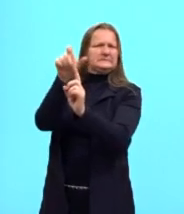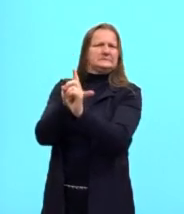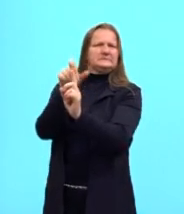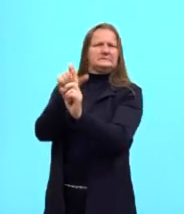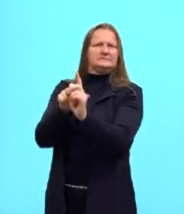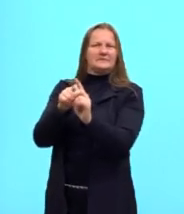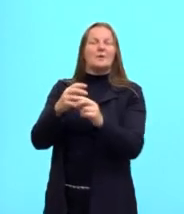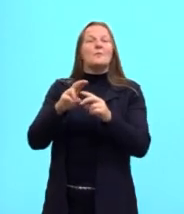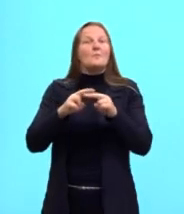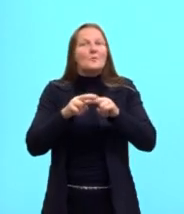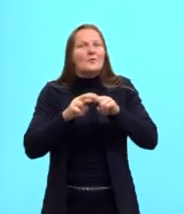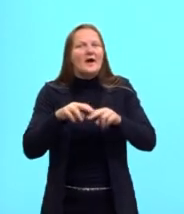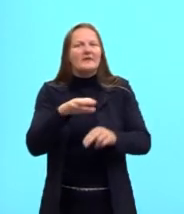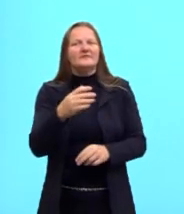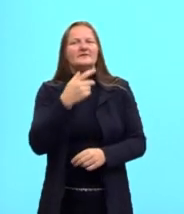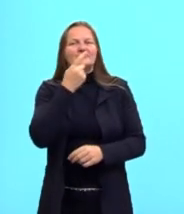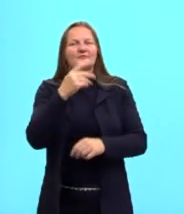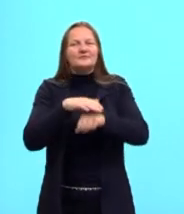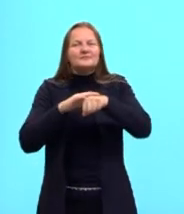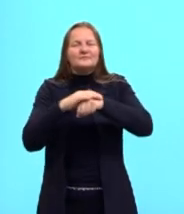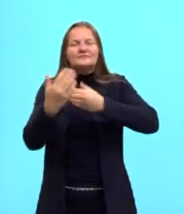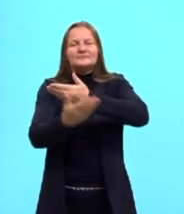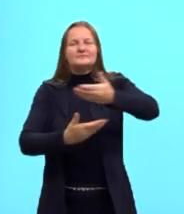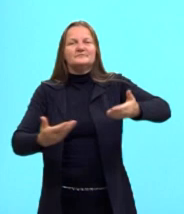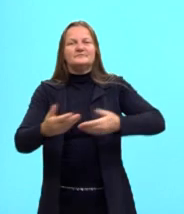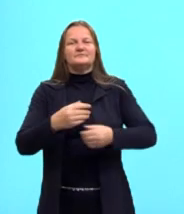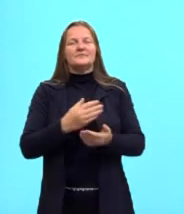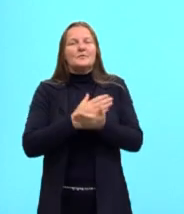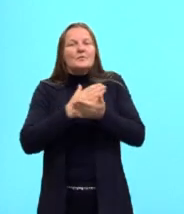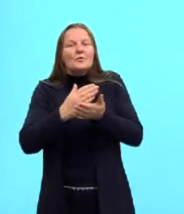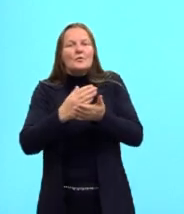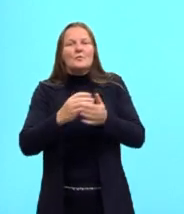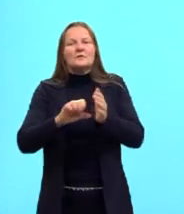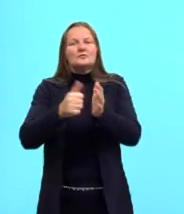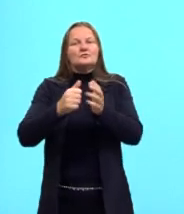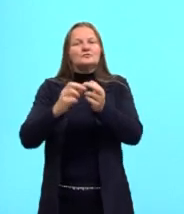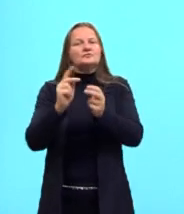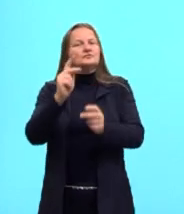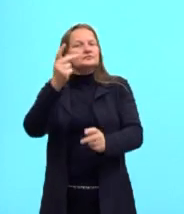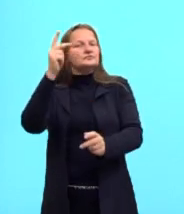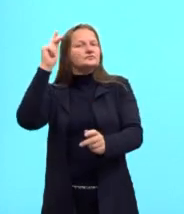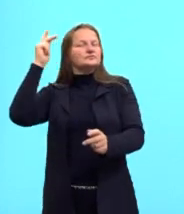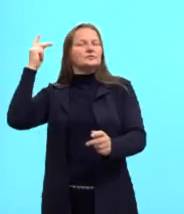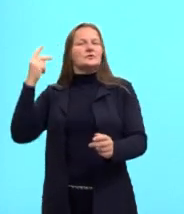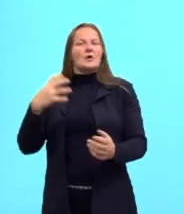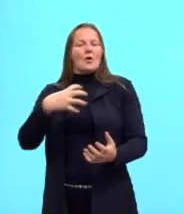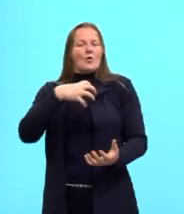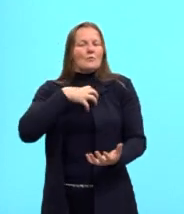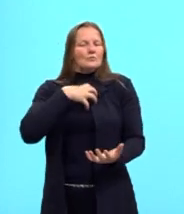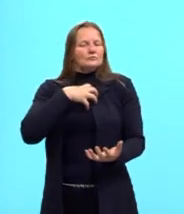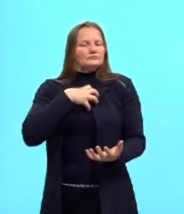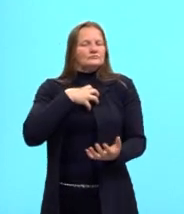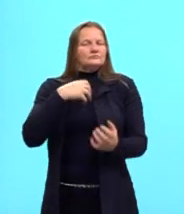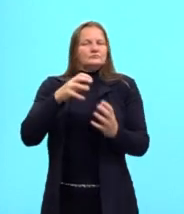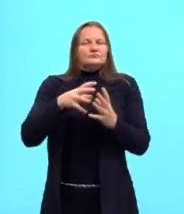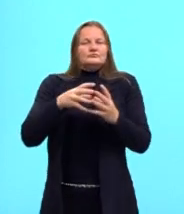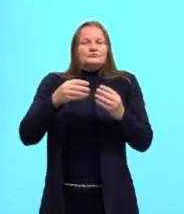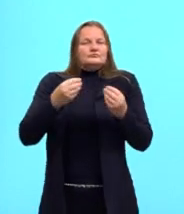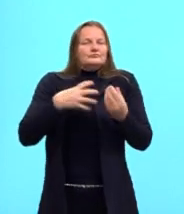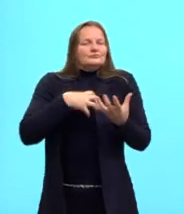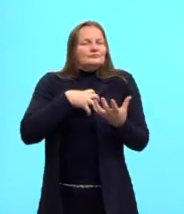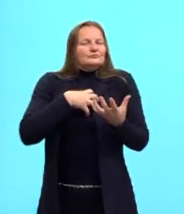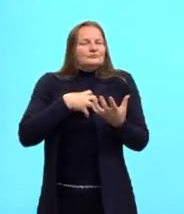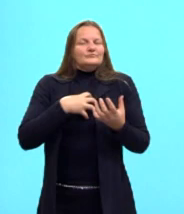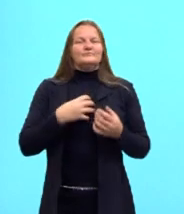então a origem Inicial aí da palavra morto tem a ver com o Estado de Espírito das pessoas se